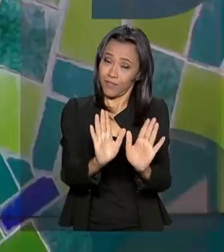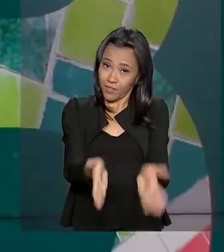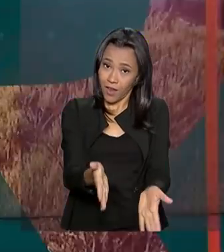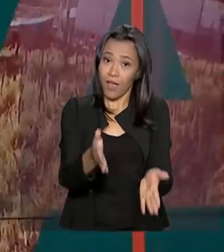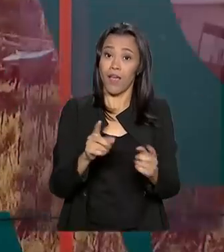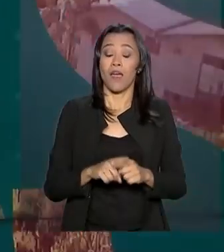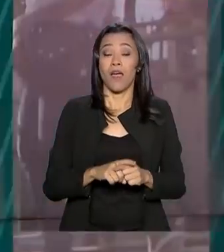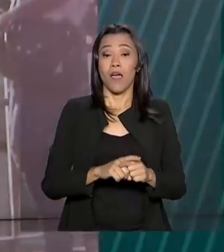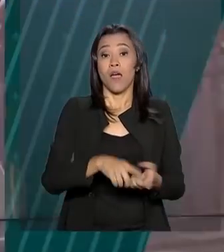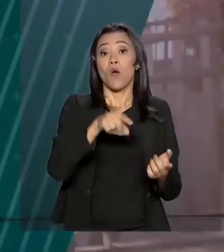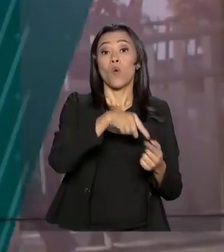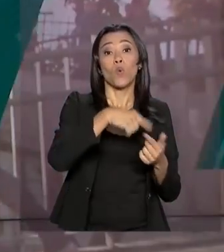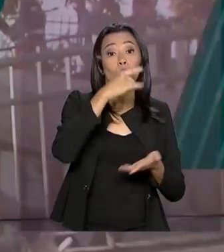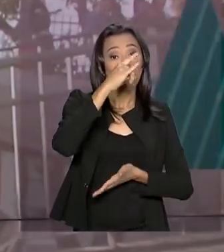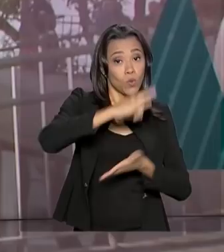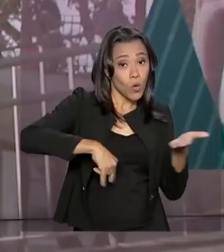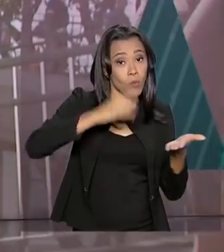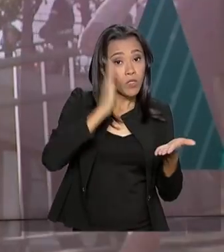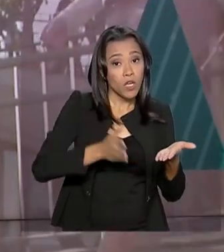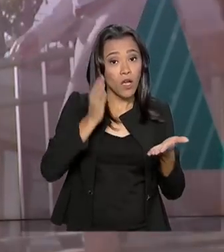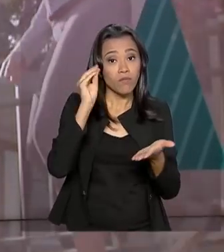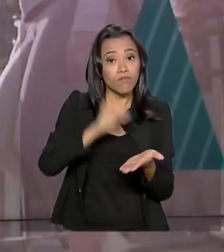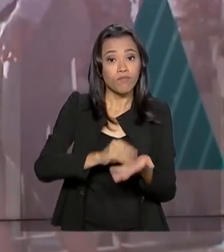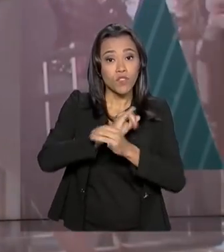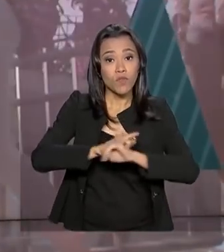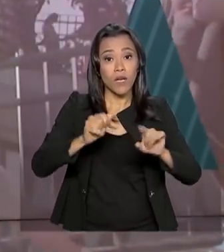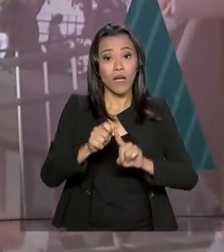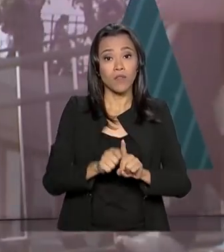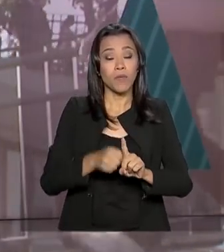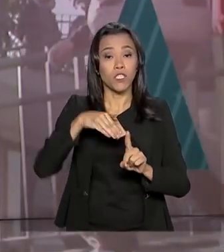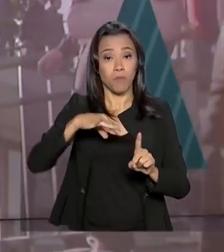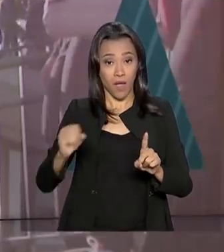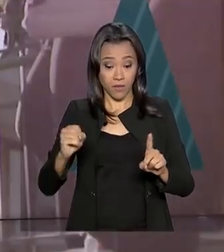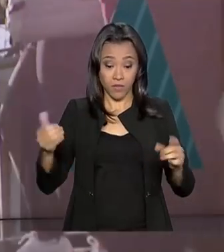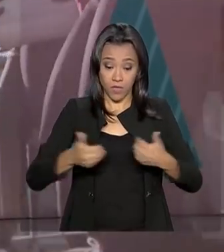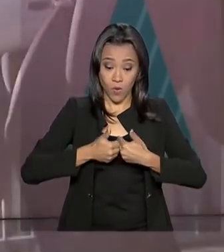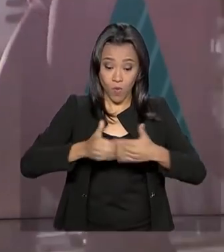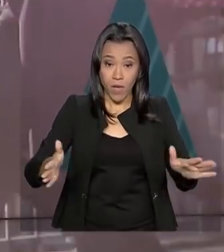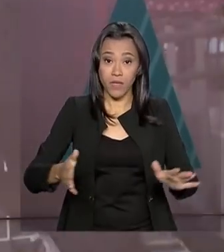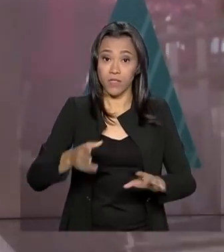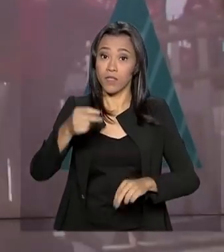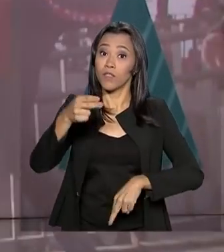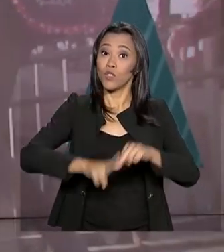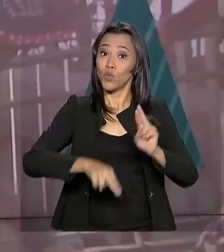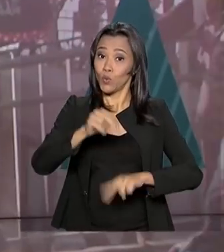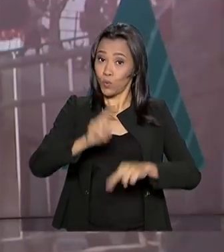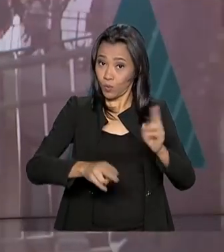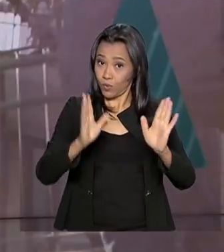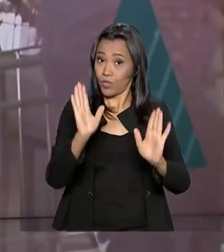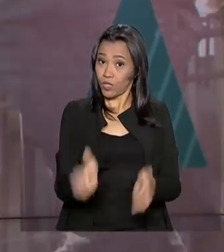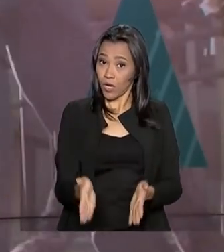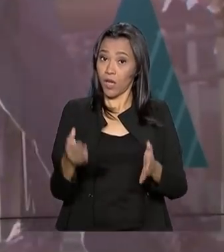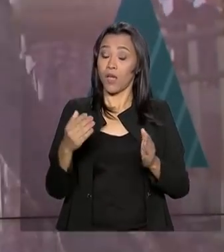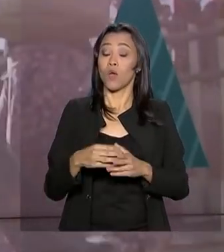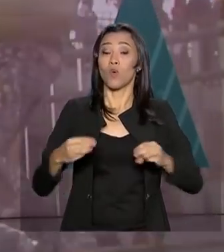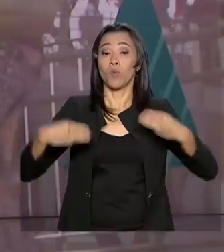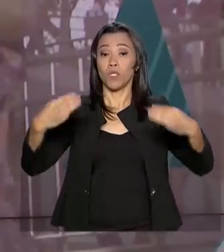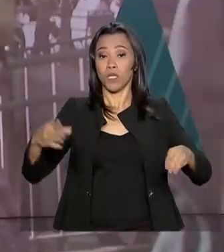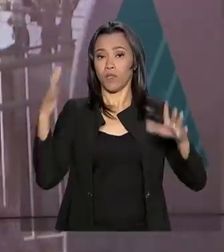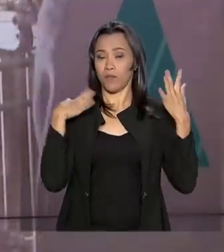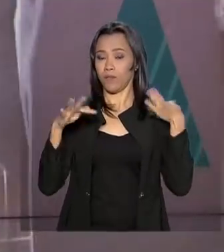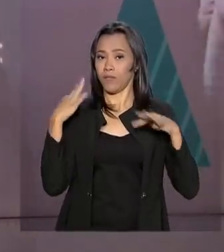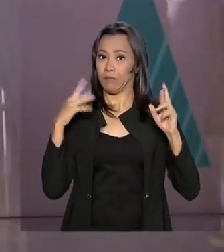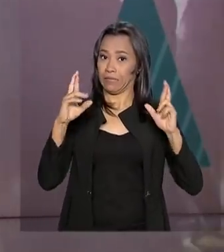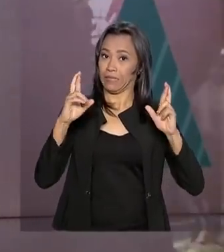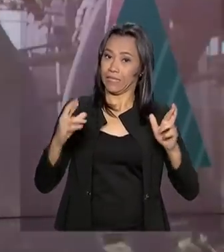A medida foi publicada no Diário Oficial da União em março e começa a valer agora em junho. A estimativa do Ministério do Turismo é de que aumente